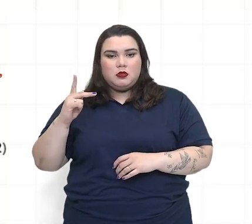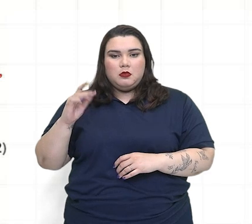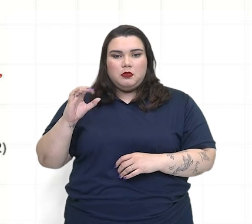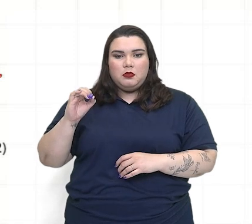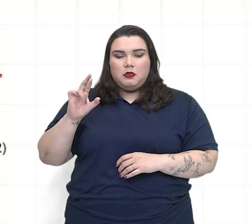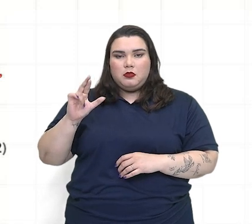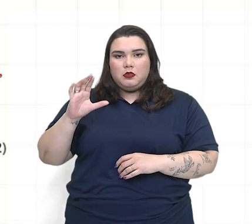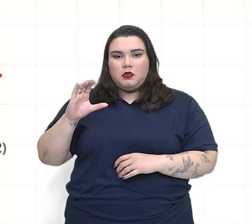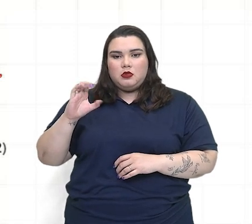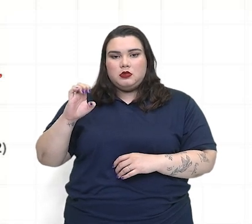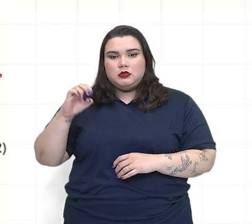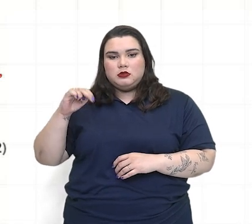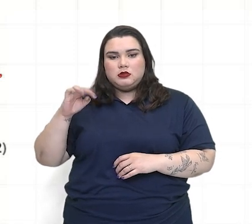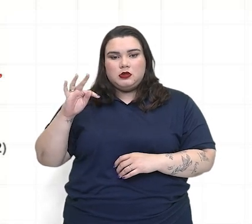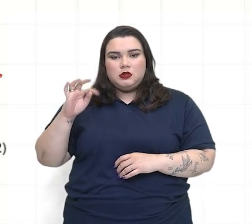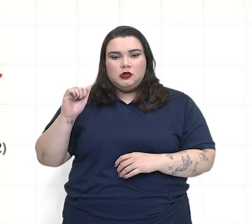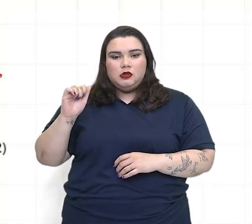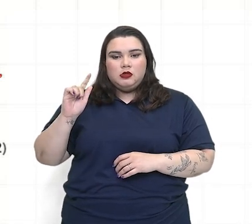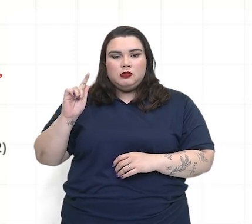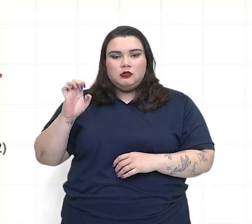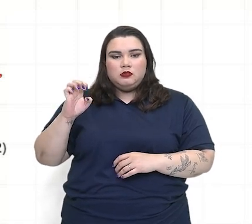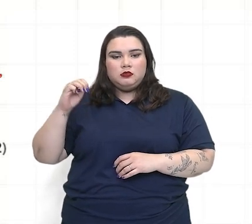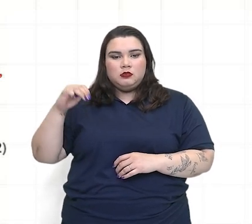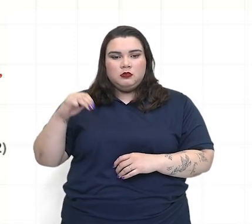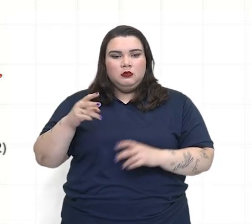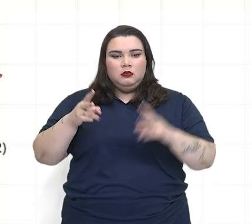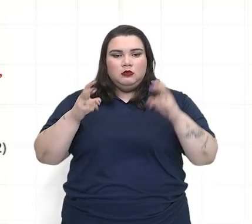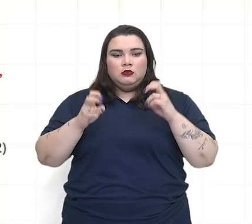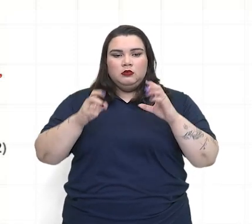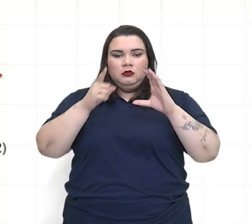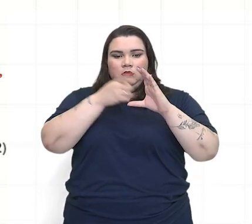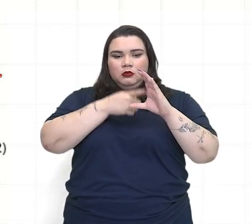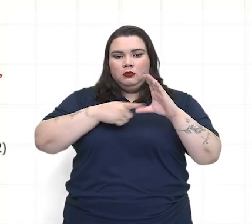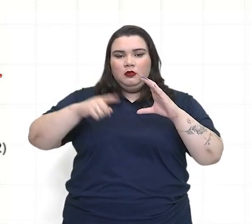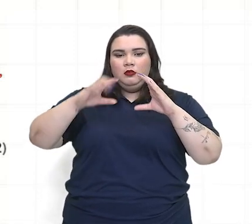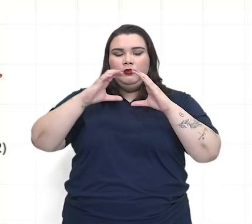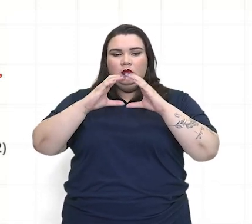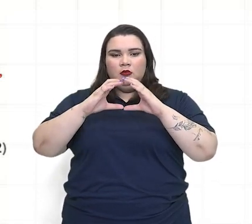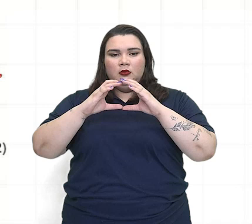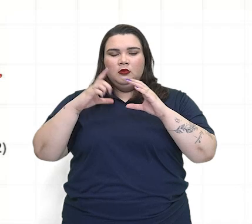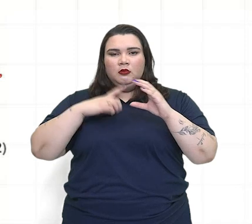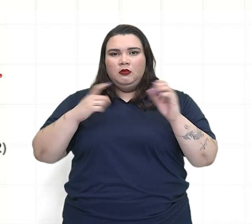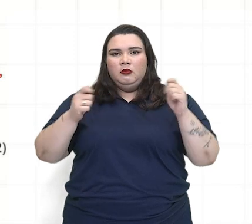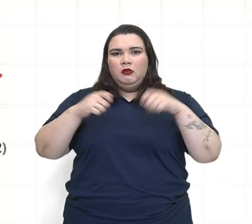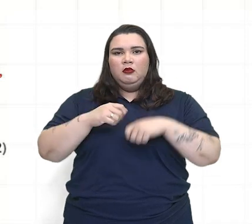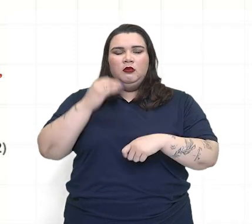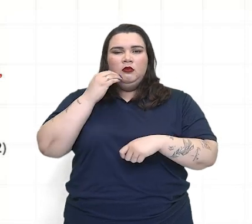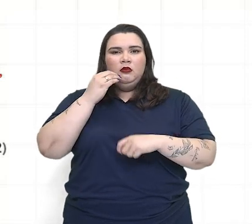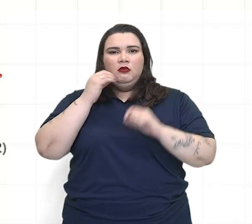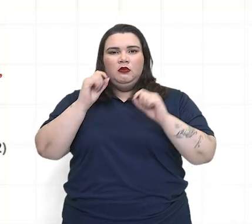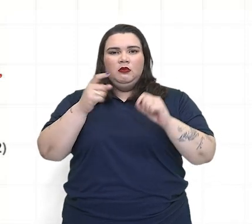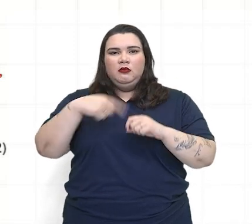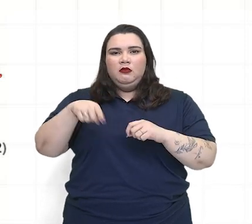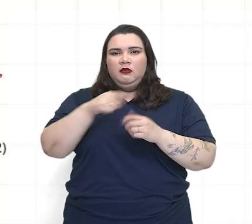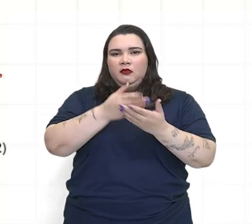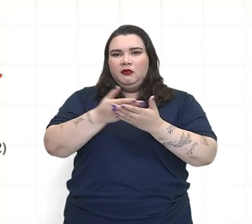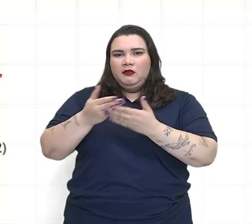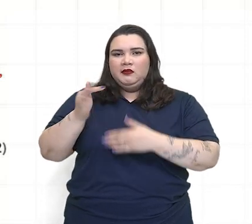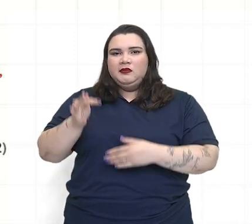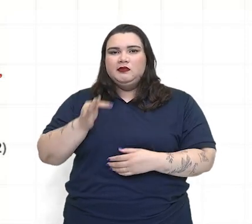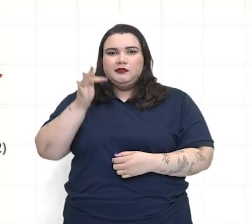né? Estamos observando aqui, no caso, uma circunferência. Vocês terão a oportunidade na frente,